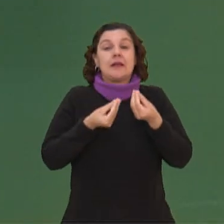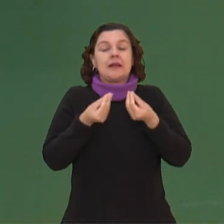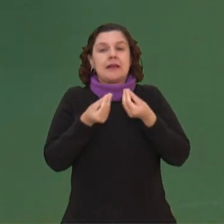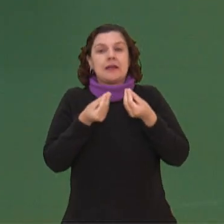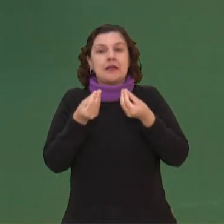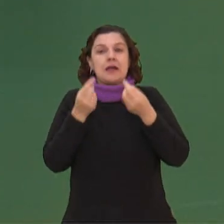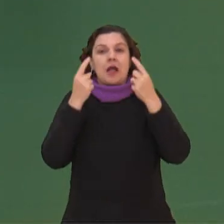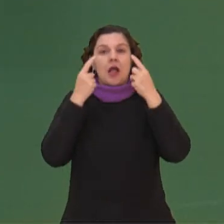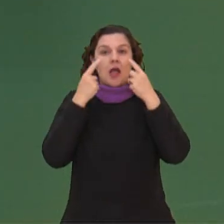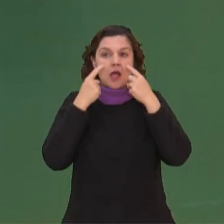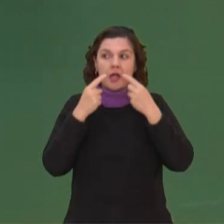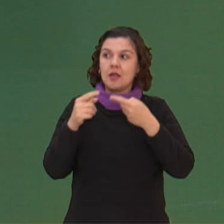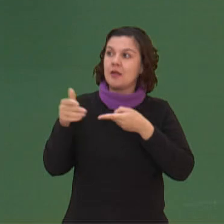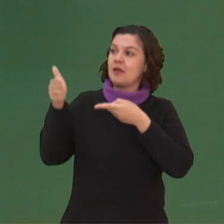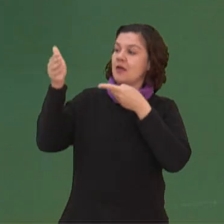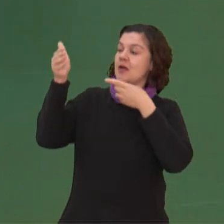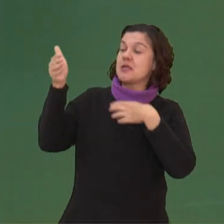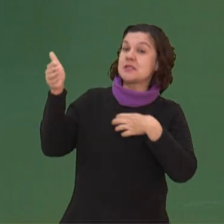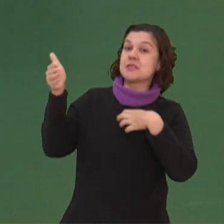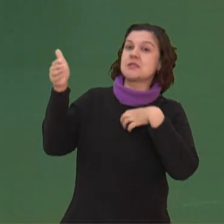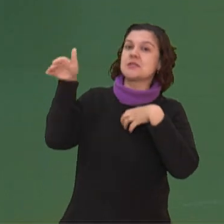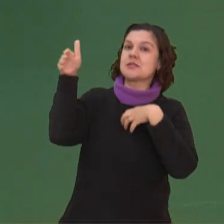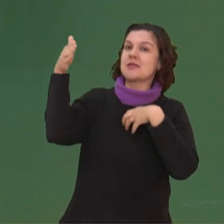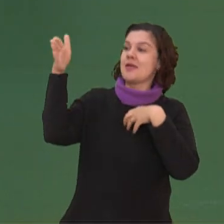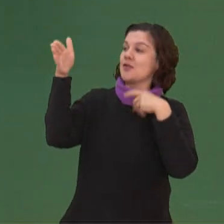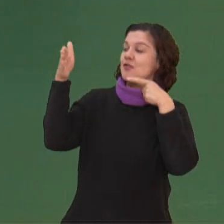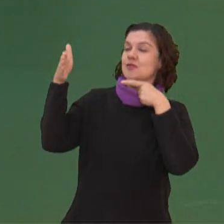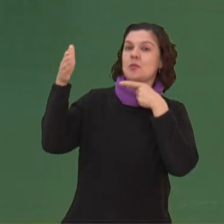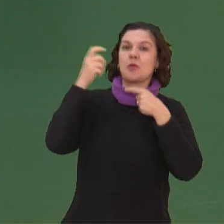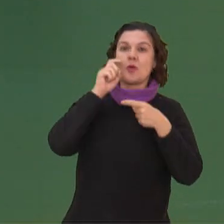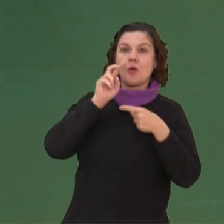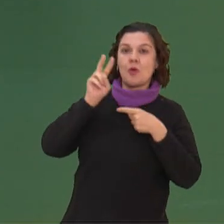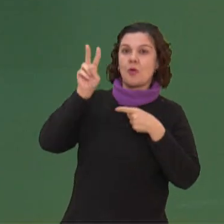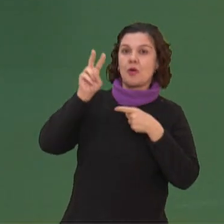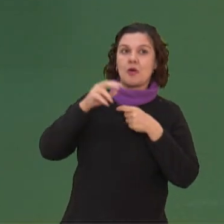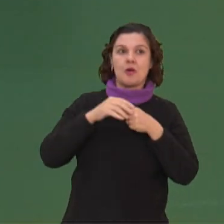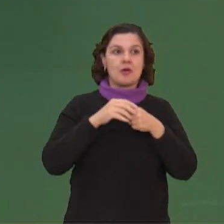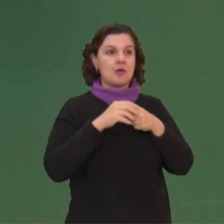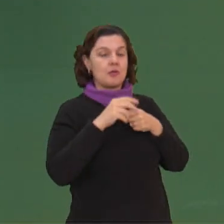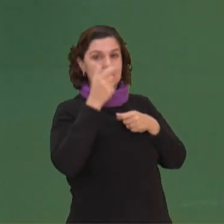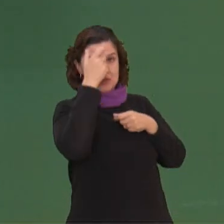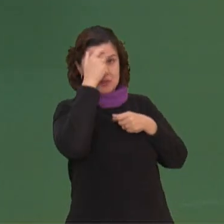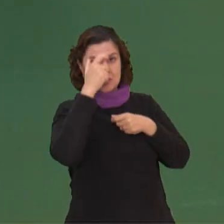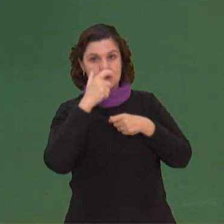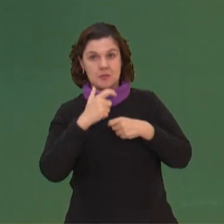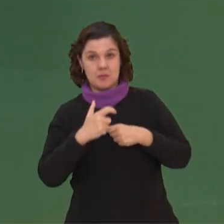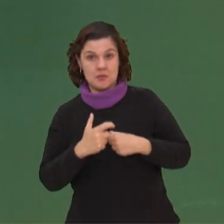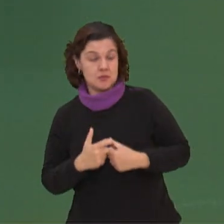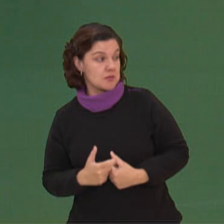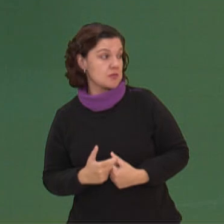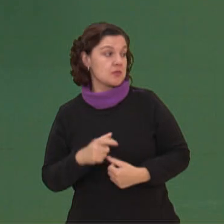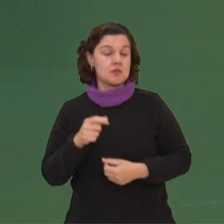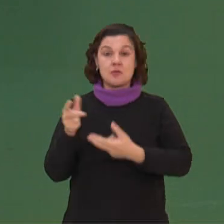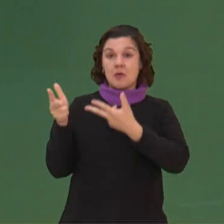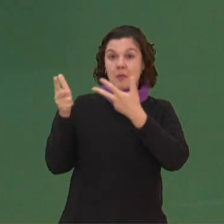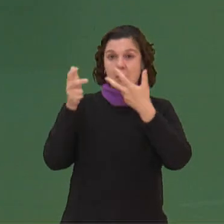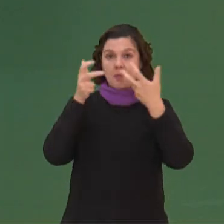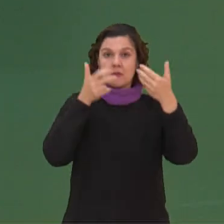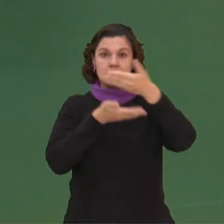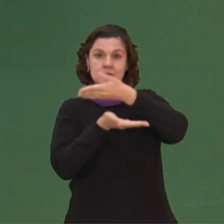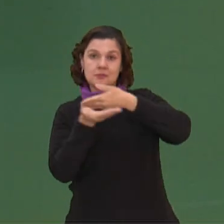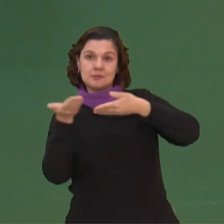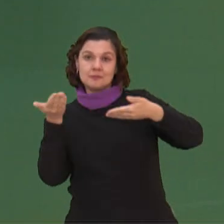tentativa de despertar um sentimento nos cidadãos que estão